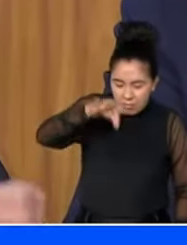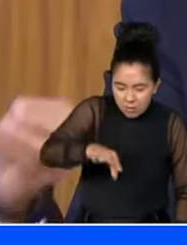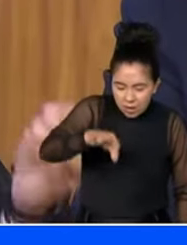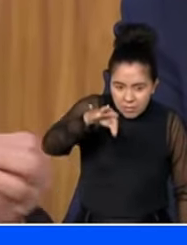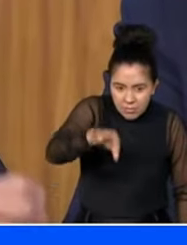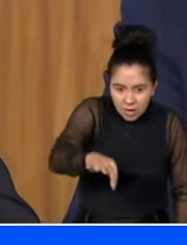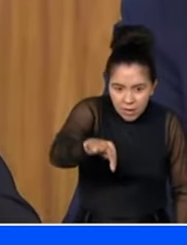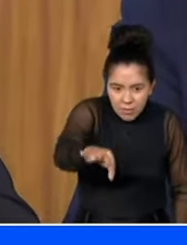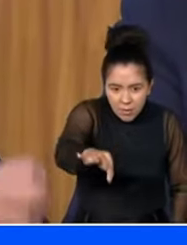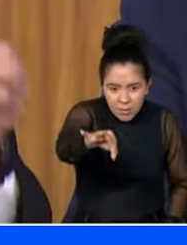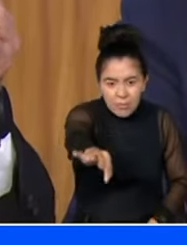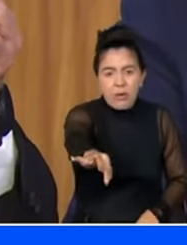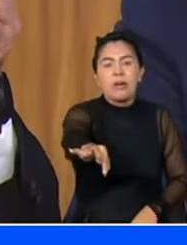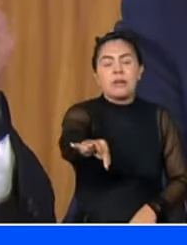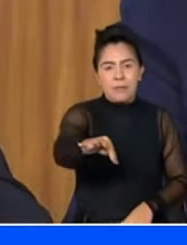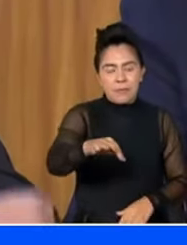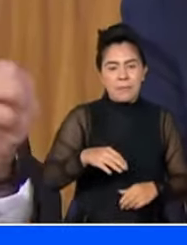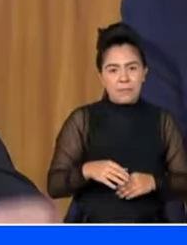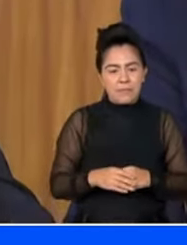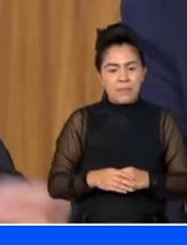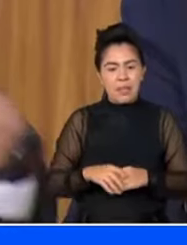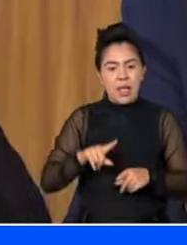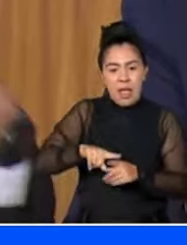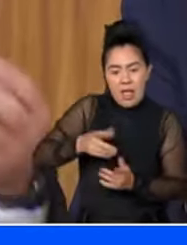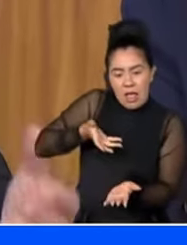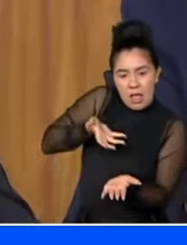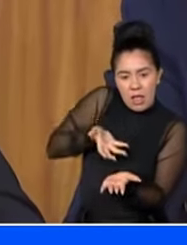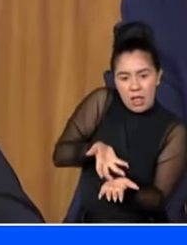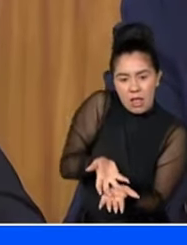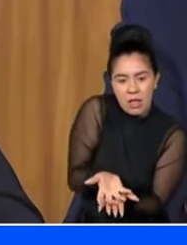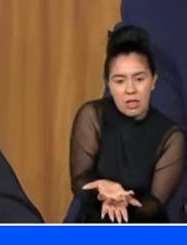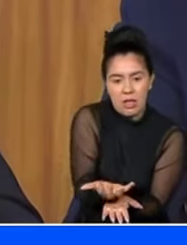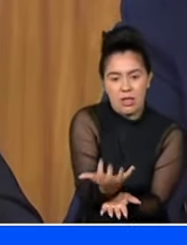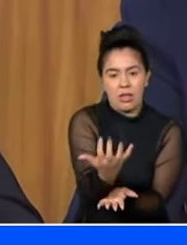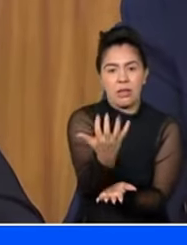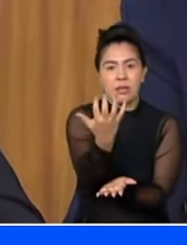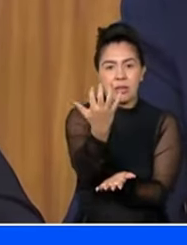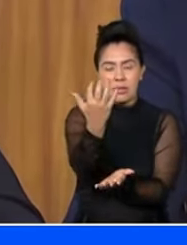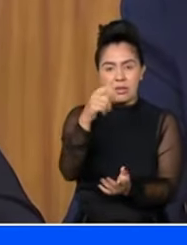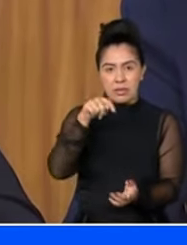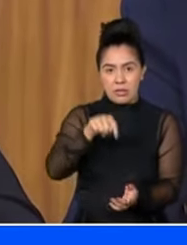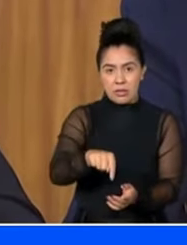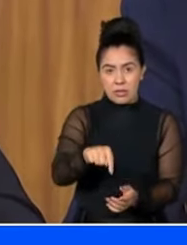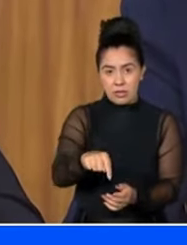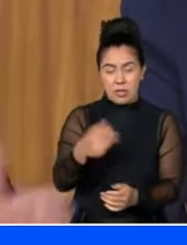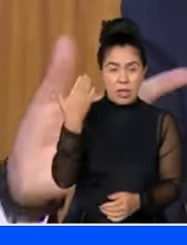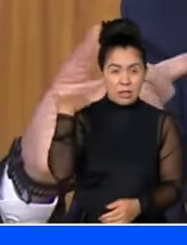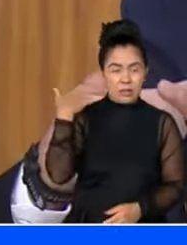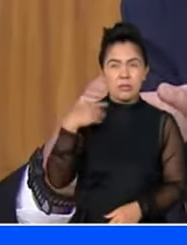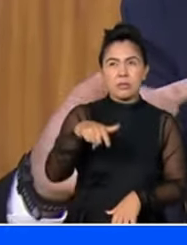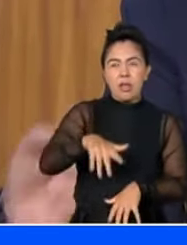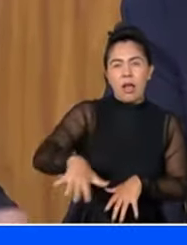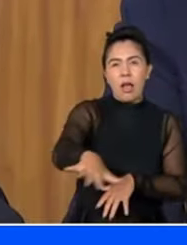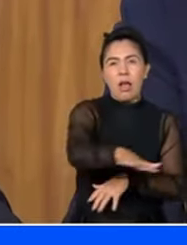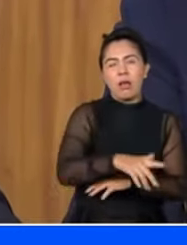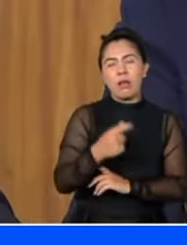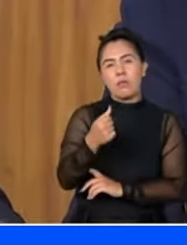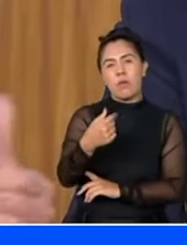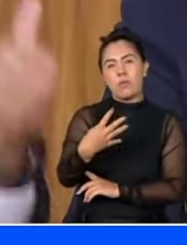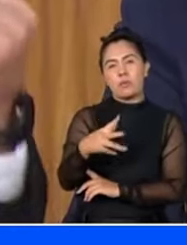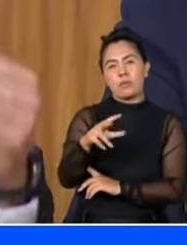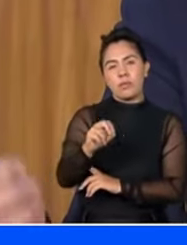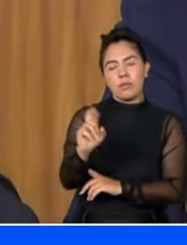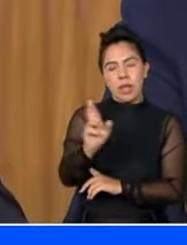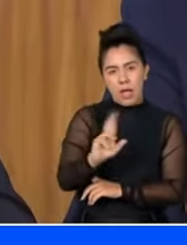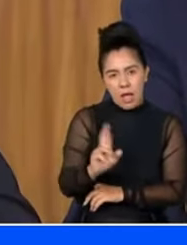também, me ajuda. A saca de café do meu café estava R$ 450,00 quando eu plantei. Um pouquinho antes do governo do presidente, ainda era